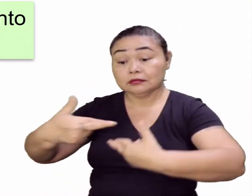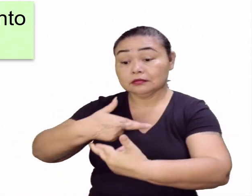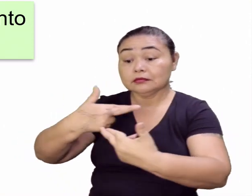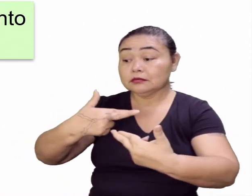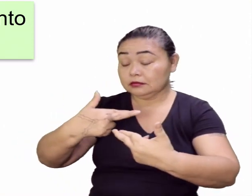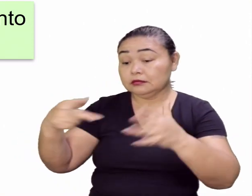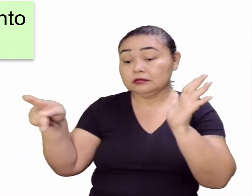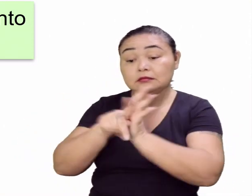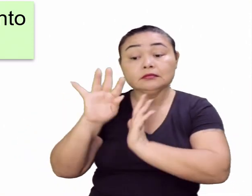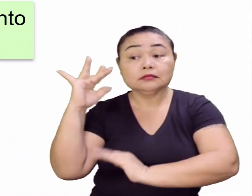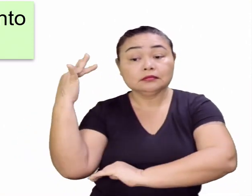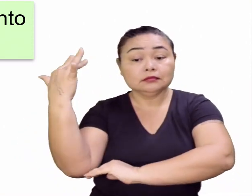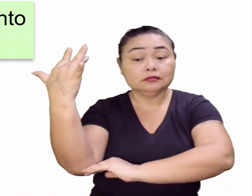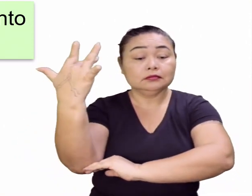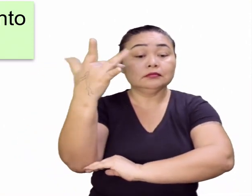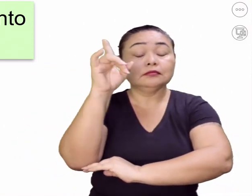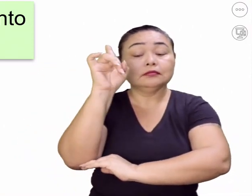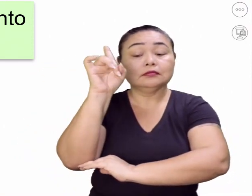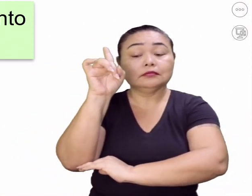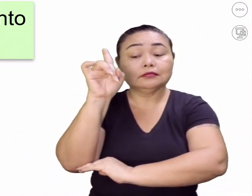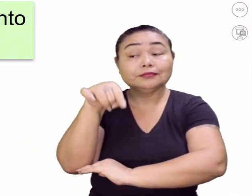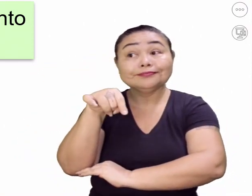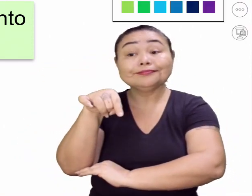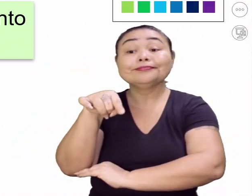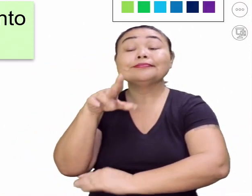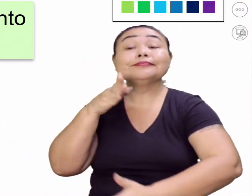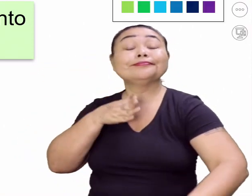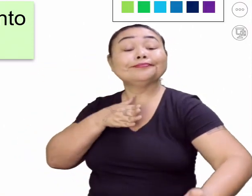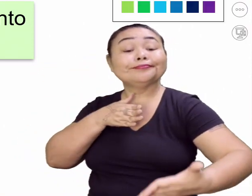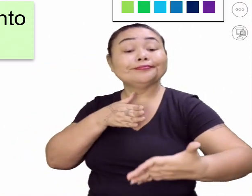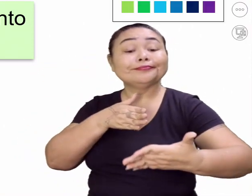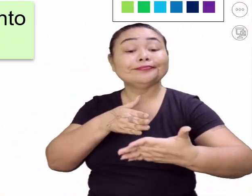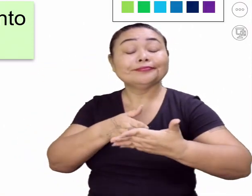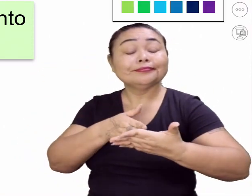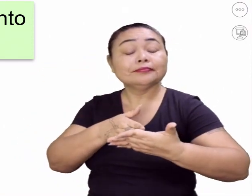recursos naturais, eles são